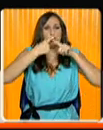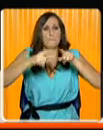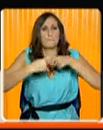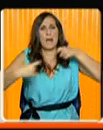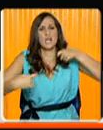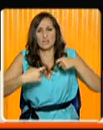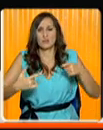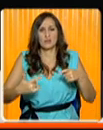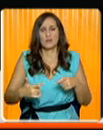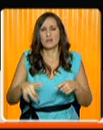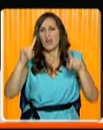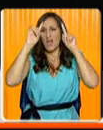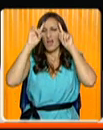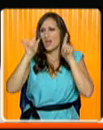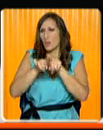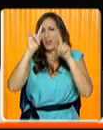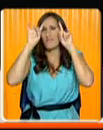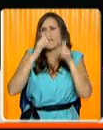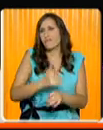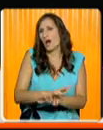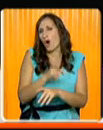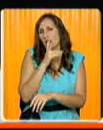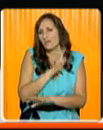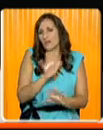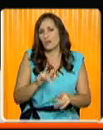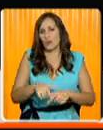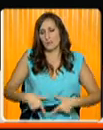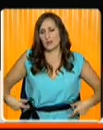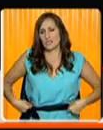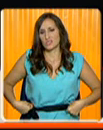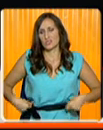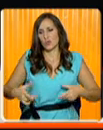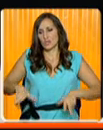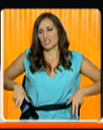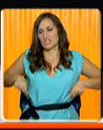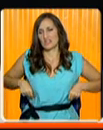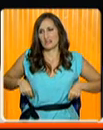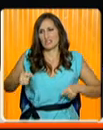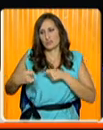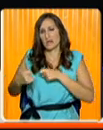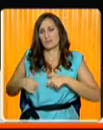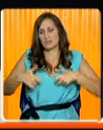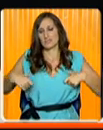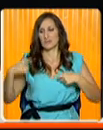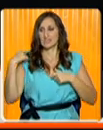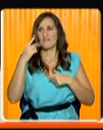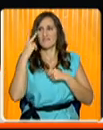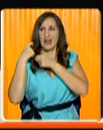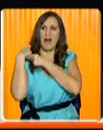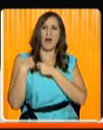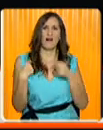É sempre um inferno que a gente vive. Ou então até aquela parte de baixo dá com aquelas calças, mas a parte de cima não dá com a parte de cima porque está a ver